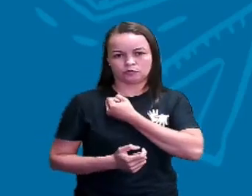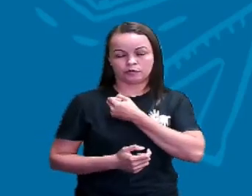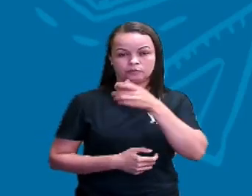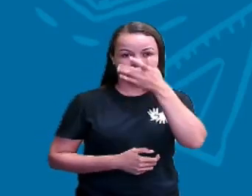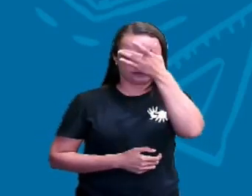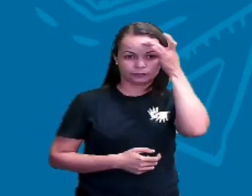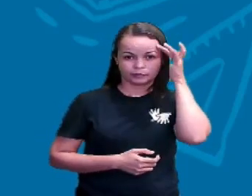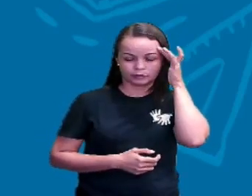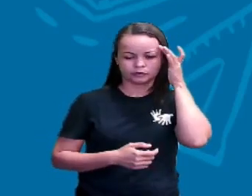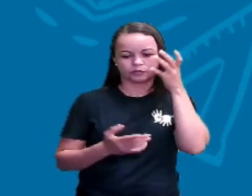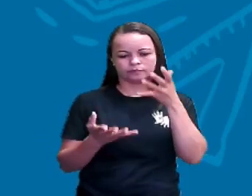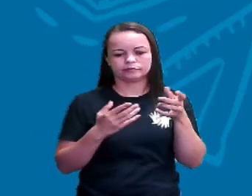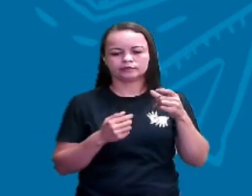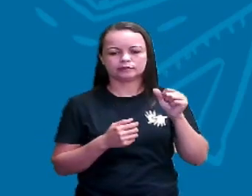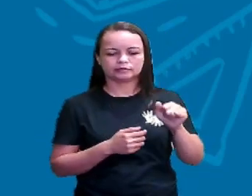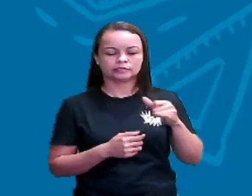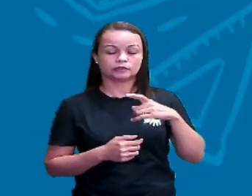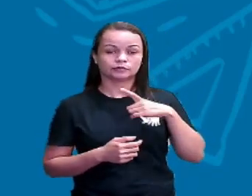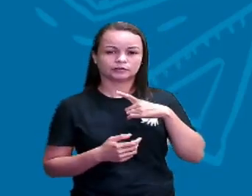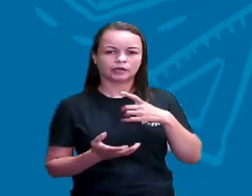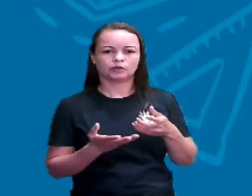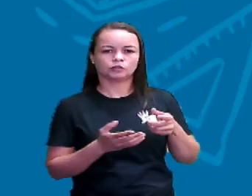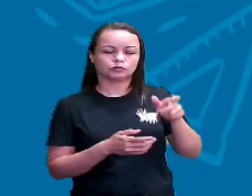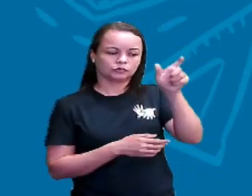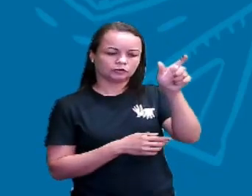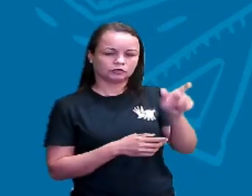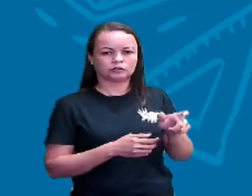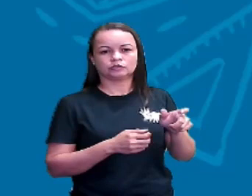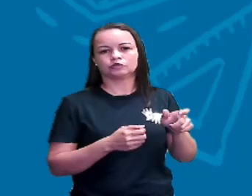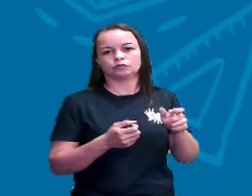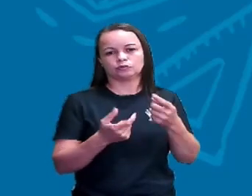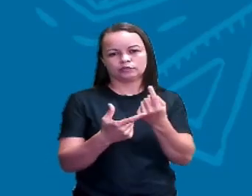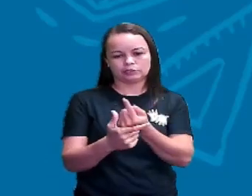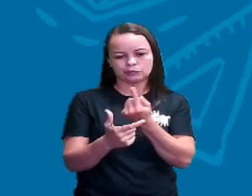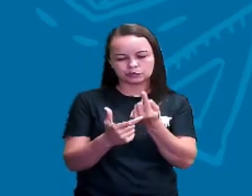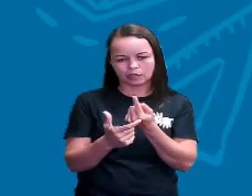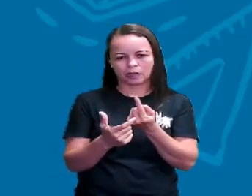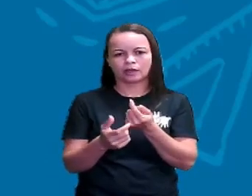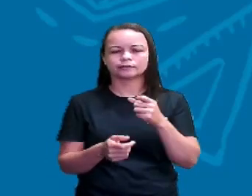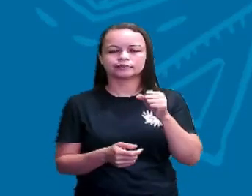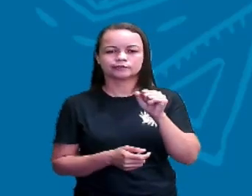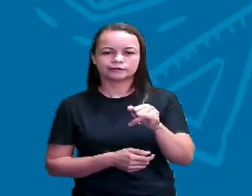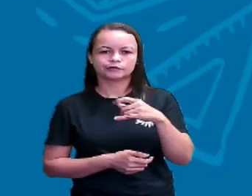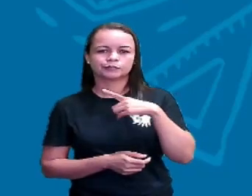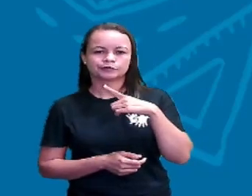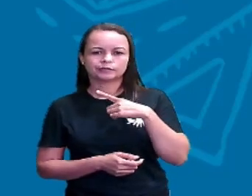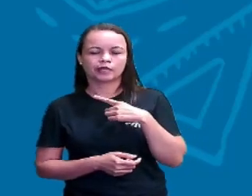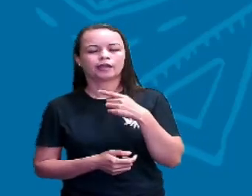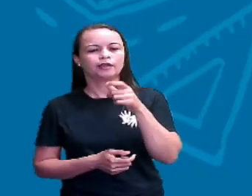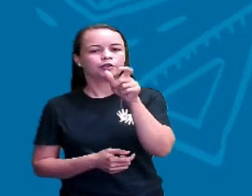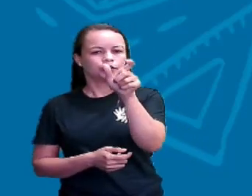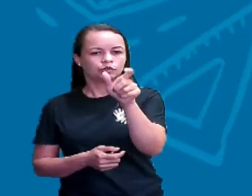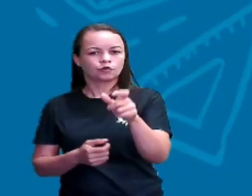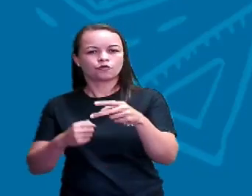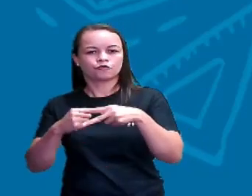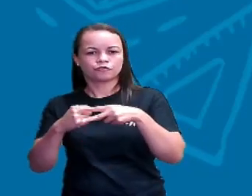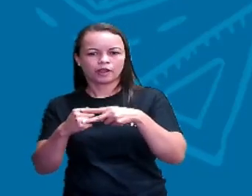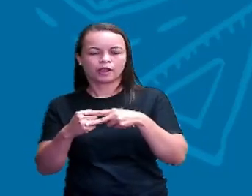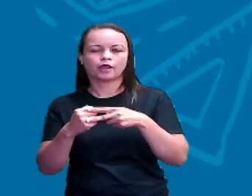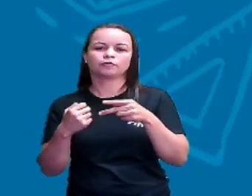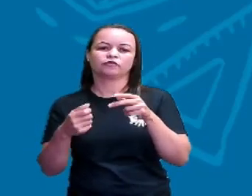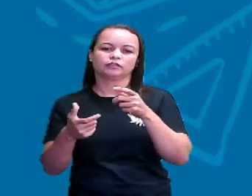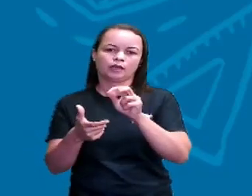o sujeito no singular, o meu verbo vai estar no singular. Se eu tenho o sujeito no plural, o meu verbo vai estar